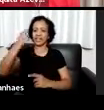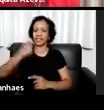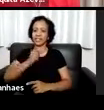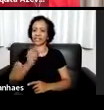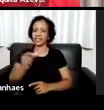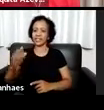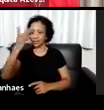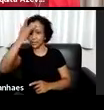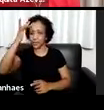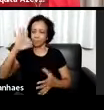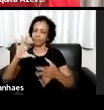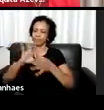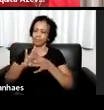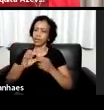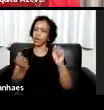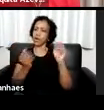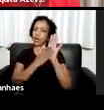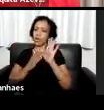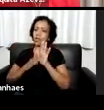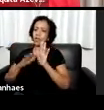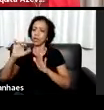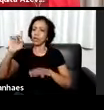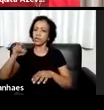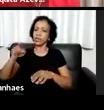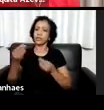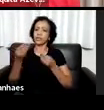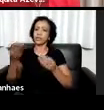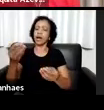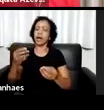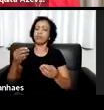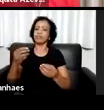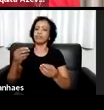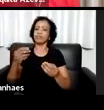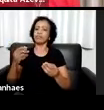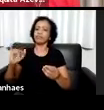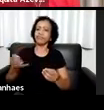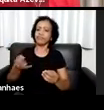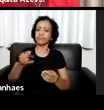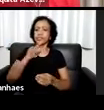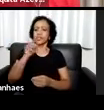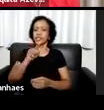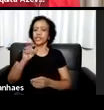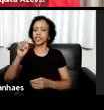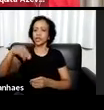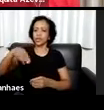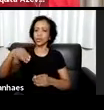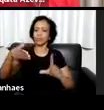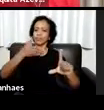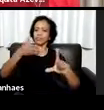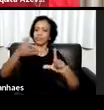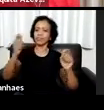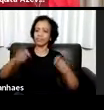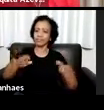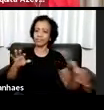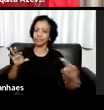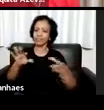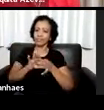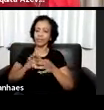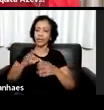ter propiciado essas ferramentas que permitem que estejamos juntos. E no momento em que